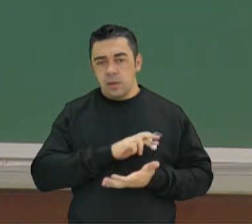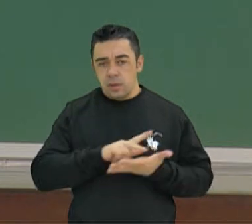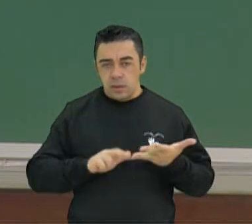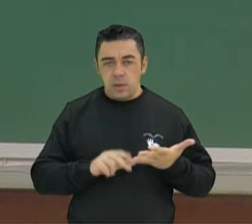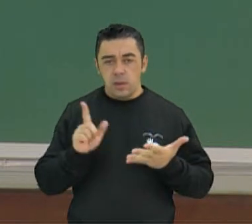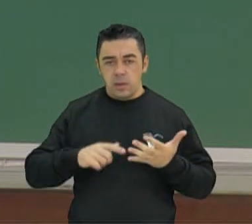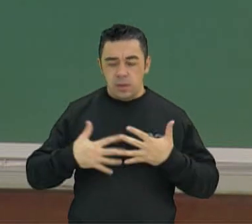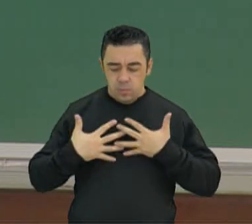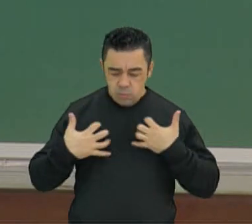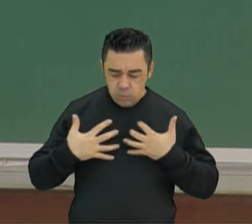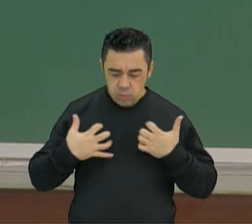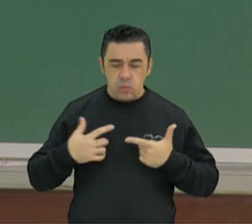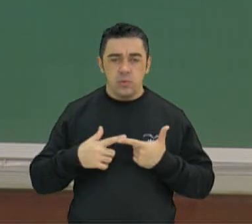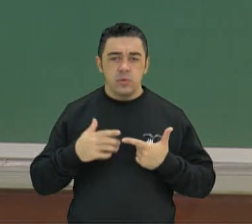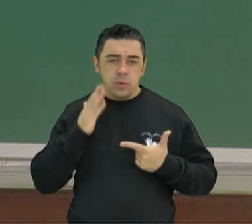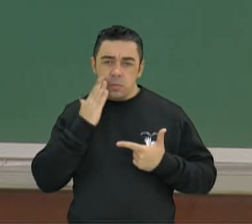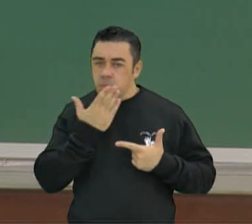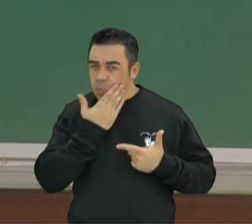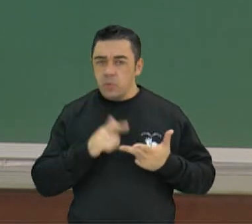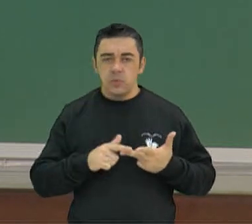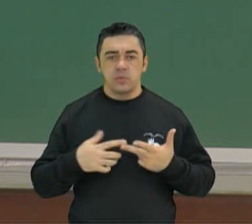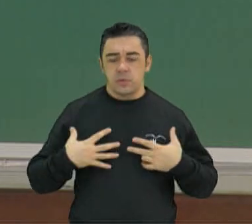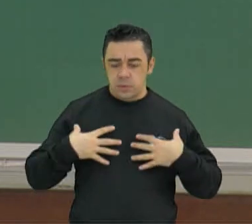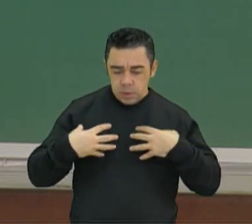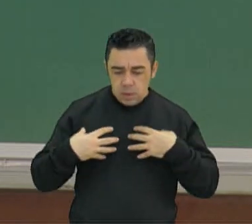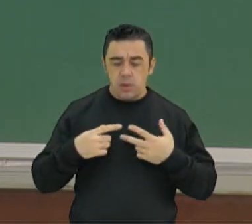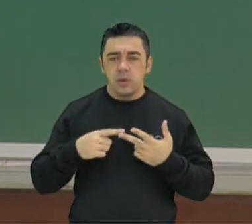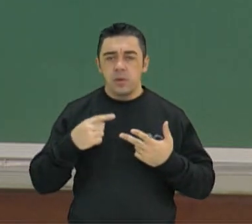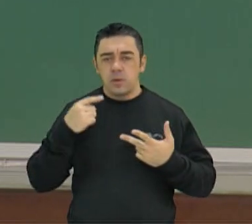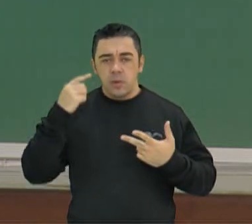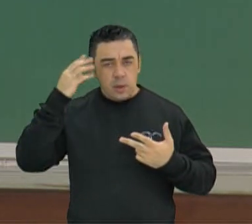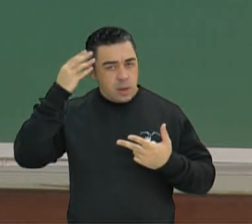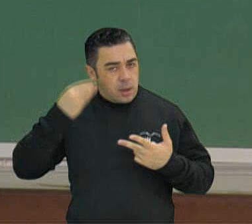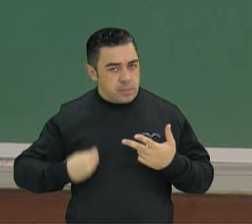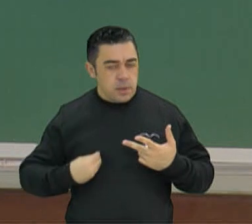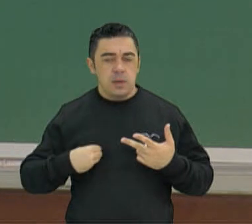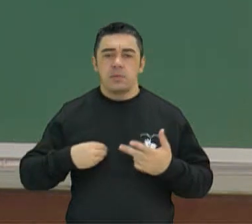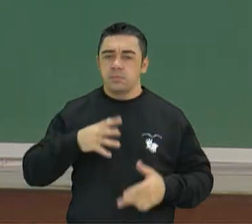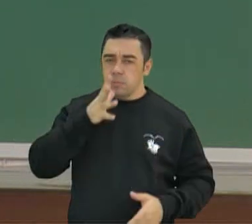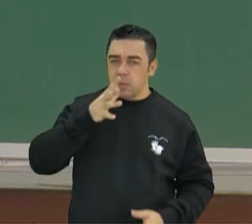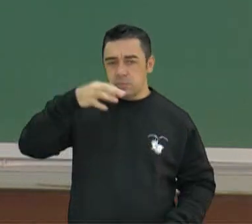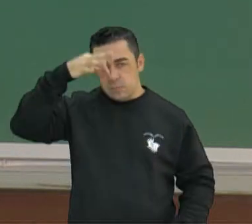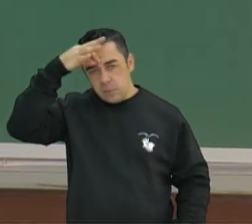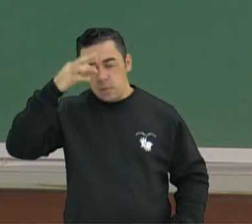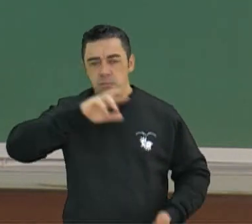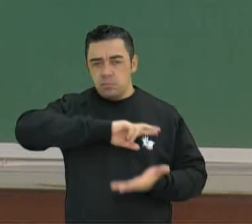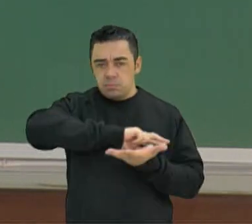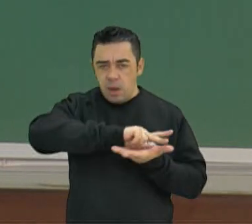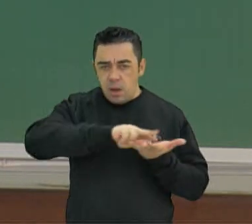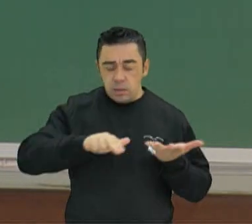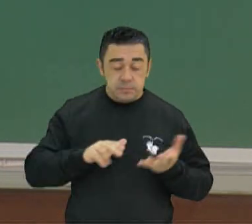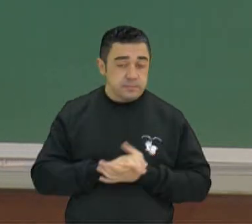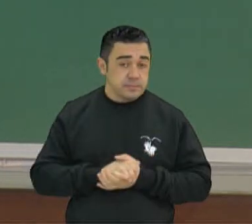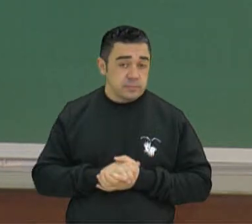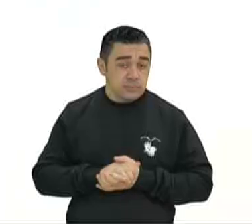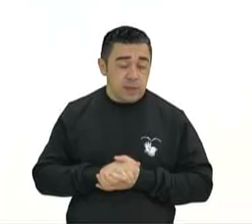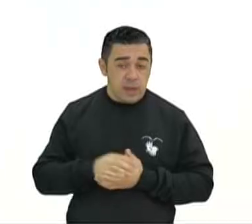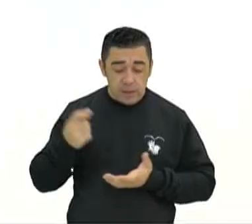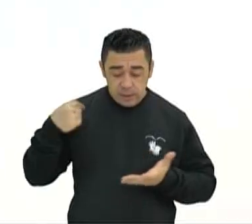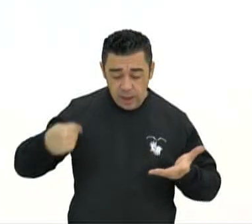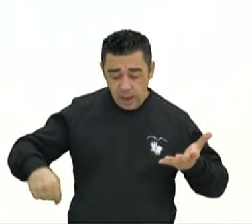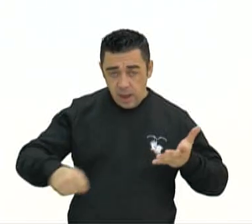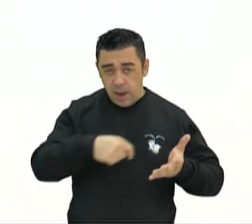músculos, glúteos, coxas, seios, boca, olhos, cabelos, órgãos genitais e etc. Cada um desses pedaços se torna